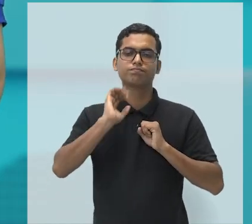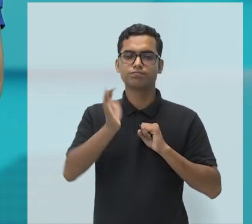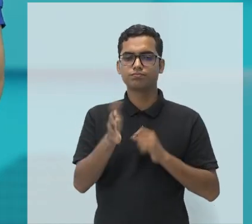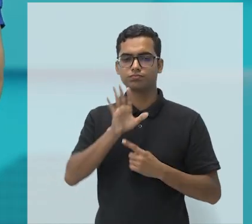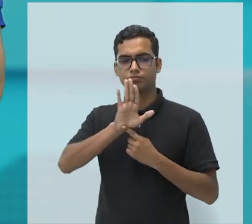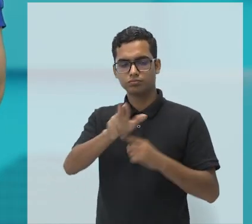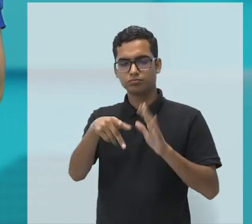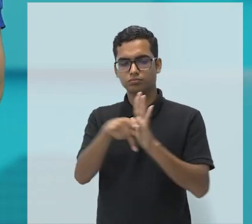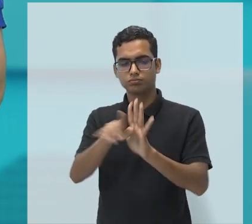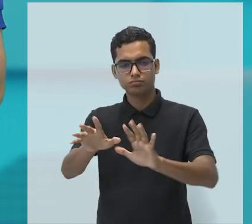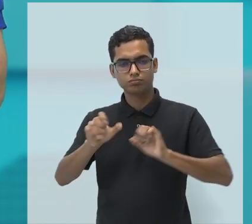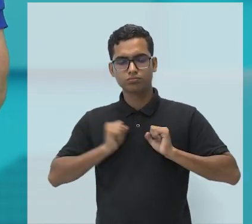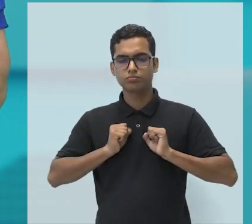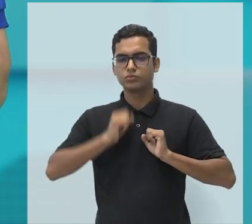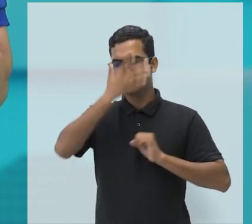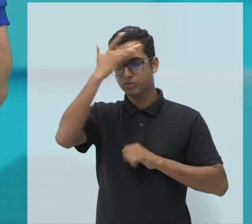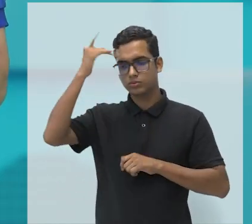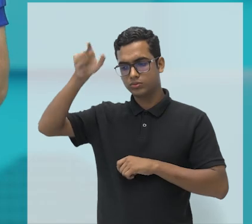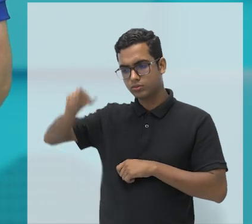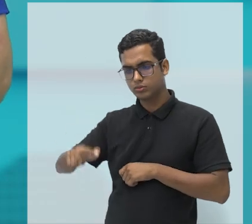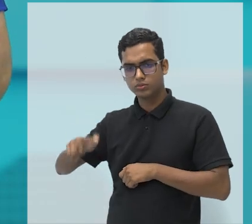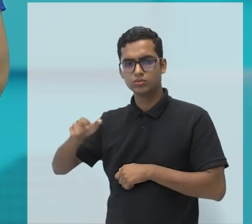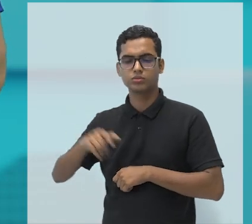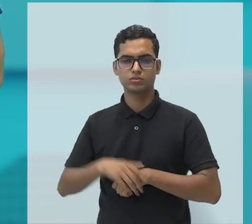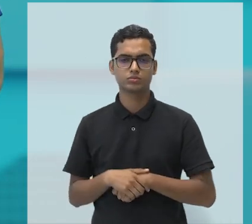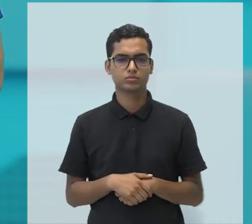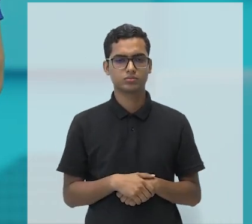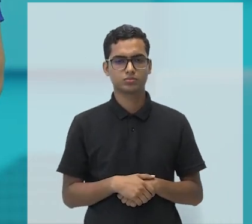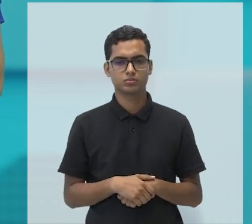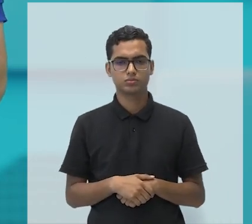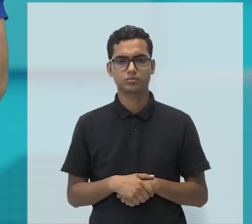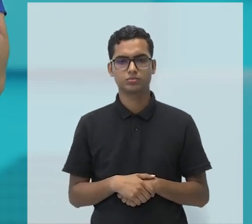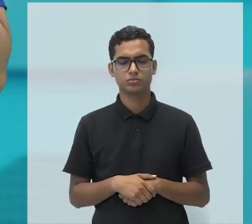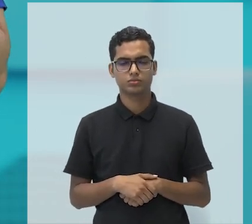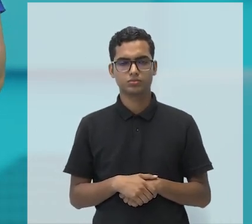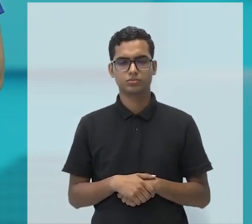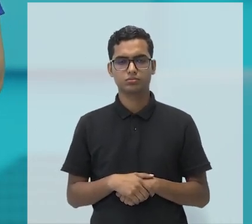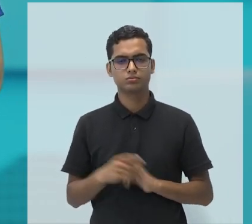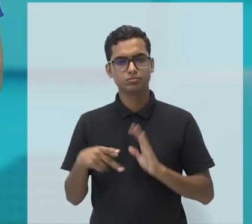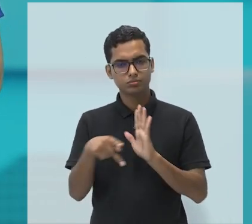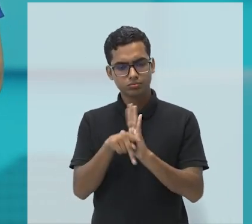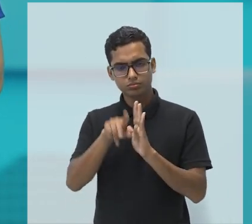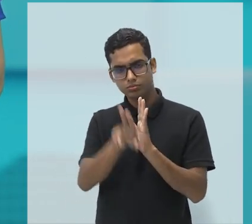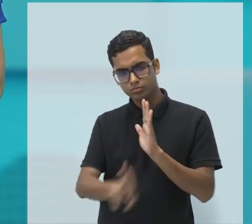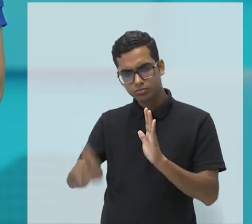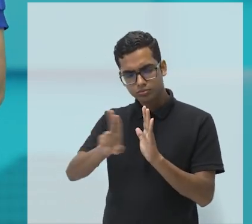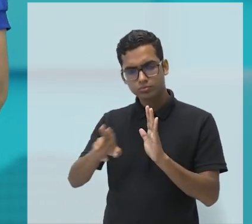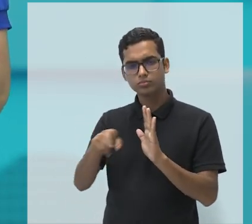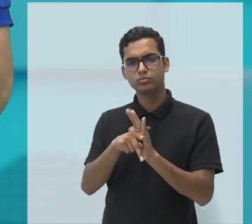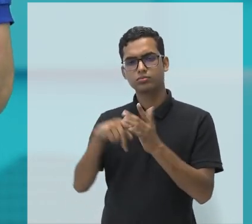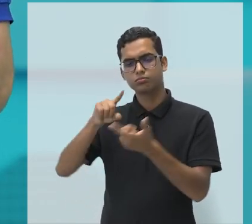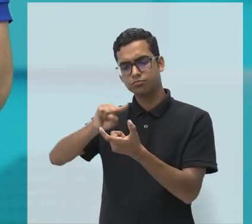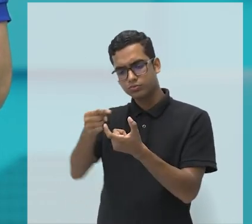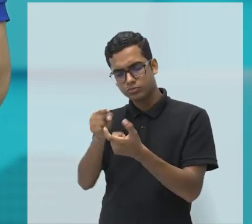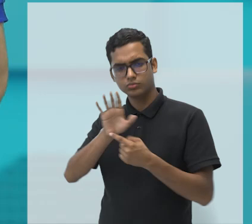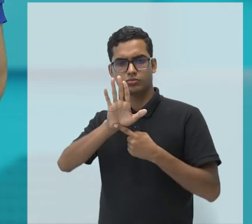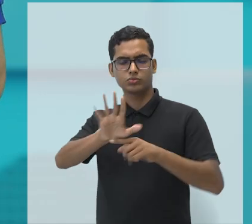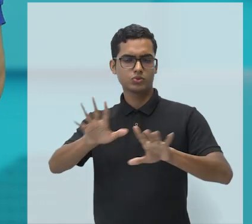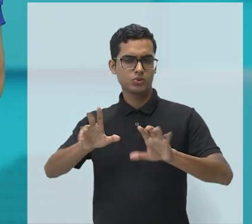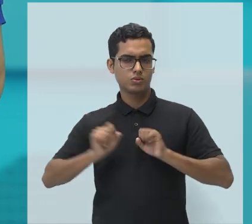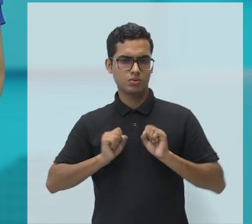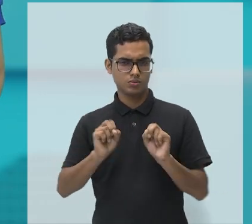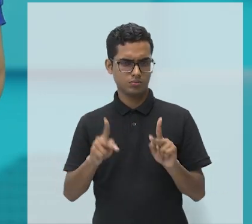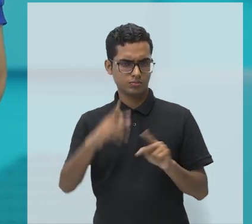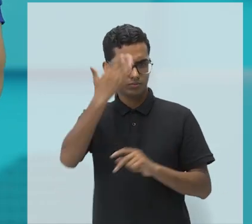aí de posse, ou seja, no genitive case, no caso genitivo, que é o uso do apóstrofo para indicar a